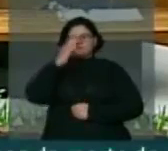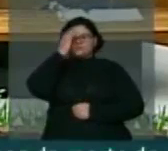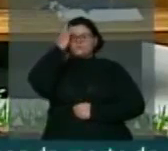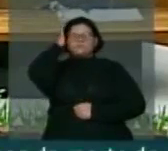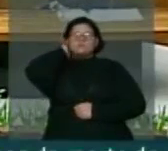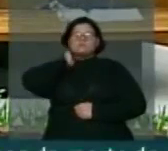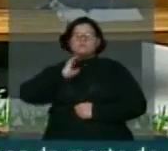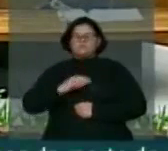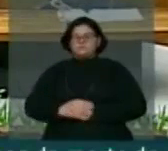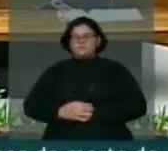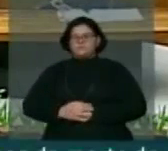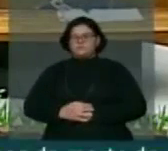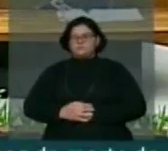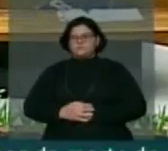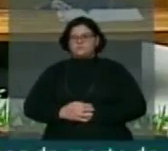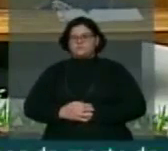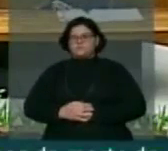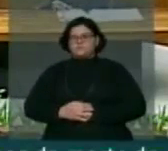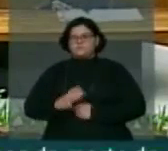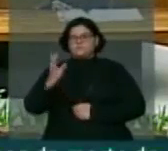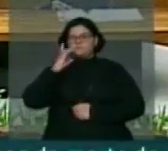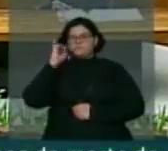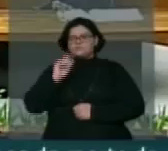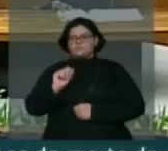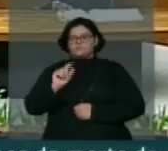Com a palavra o deputado Alfredo Sirquim.